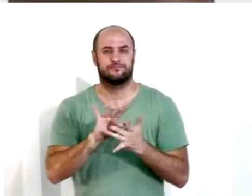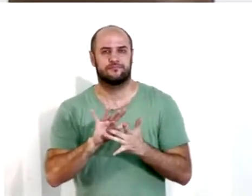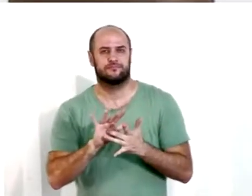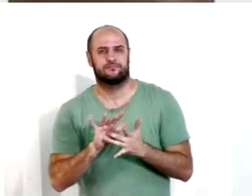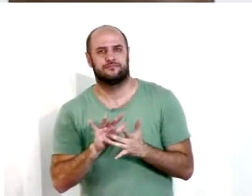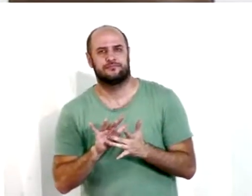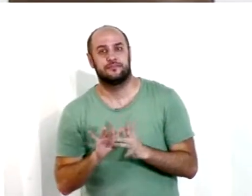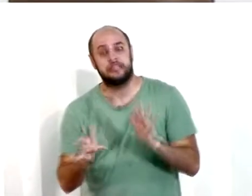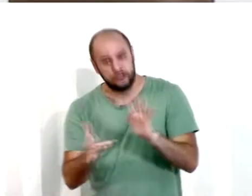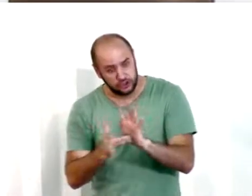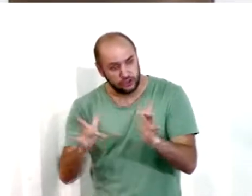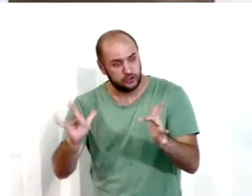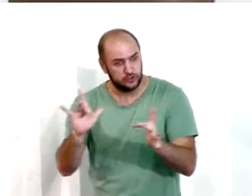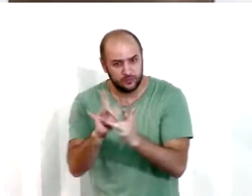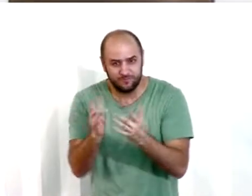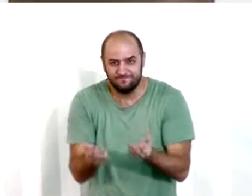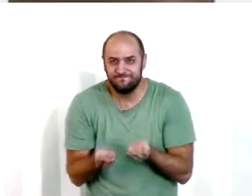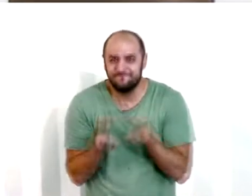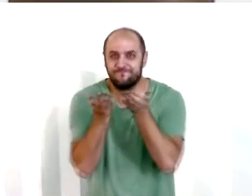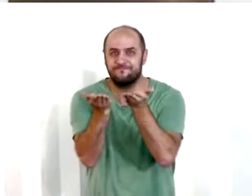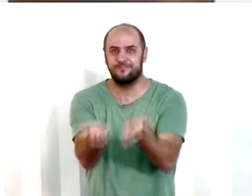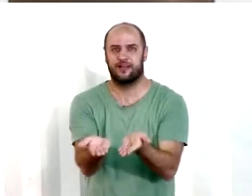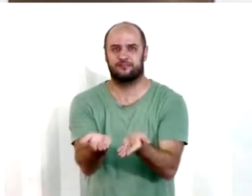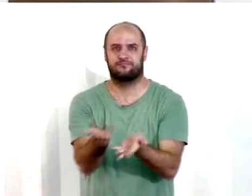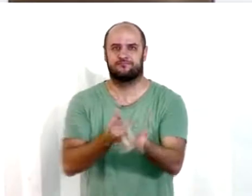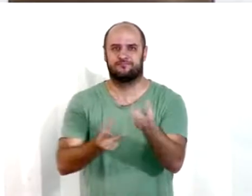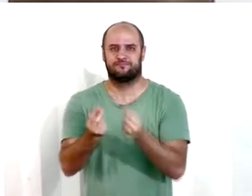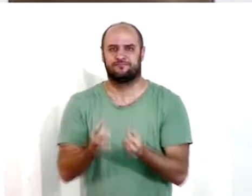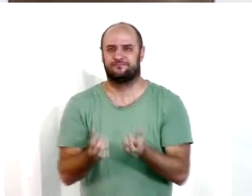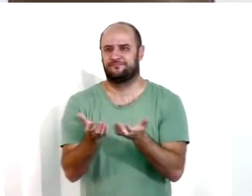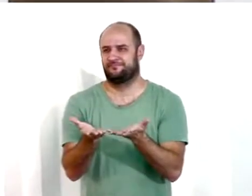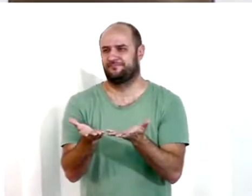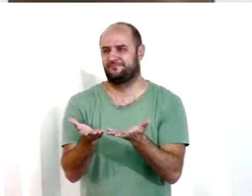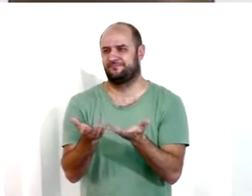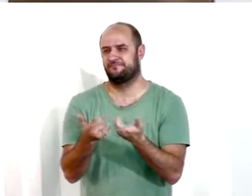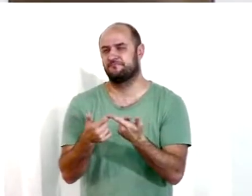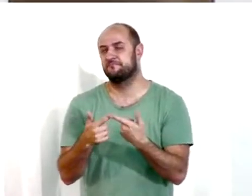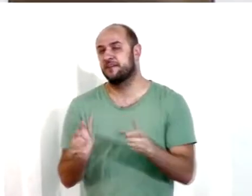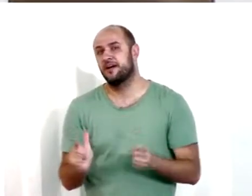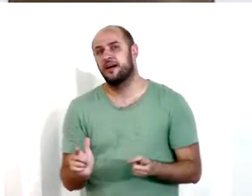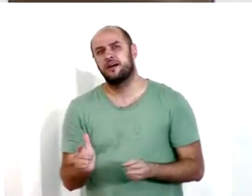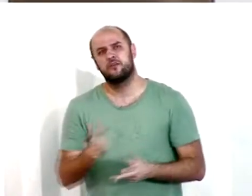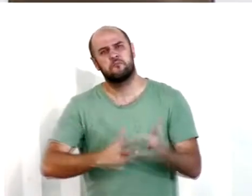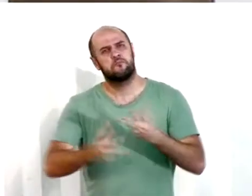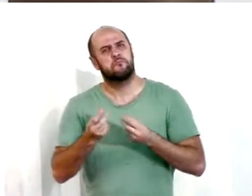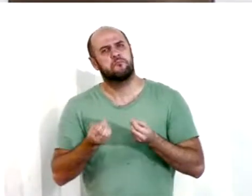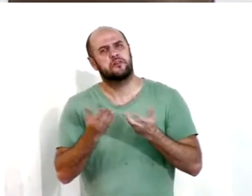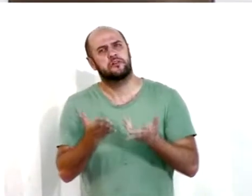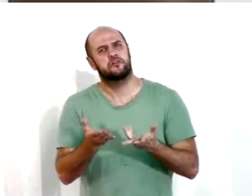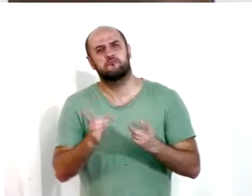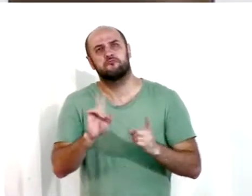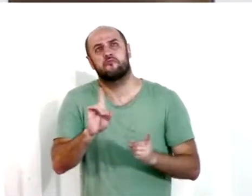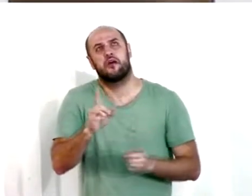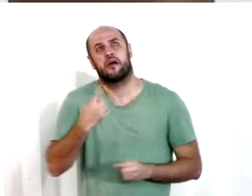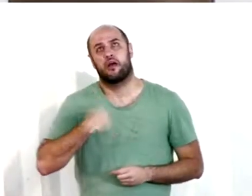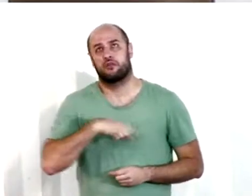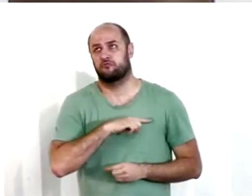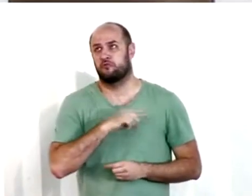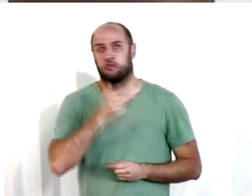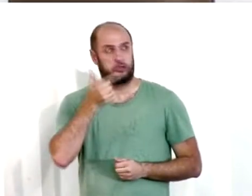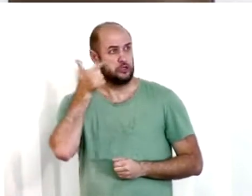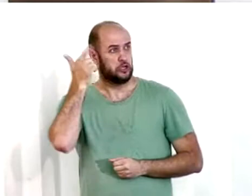que vai conceder presente. Só que é um presente que não é dado por mérito. É